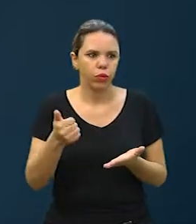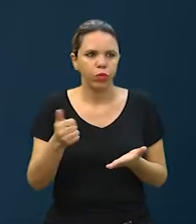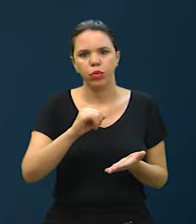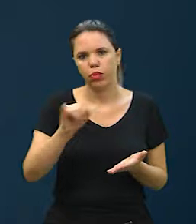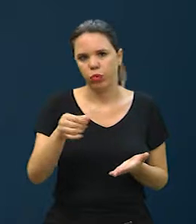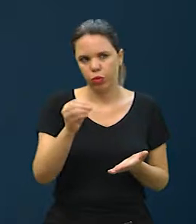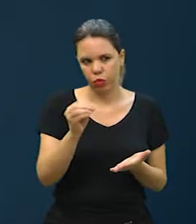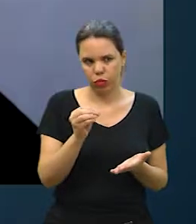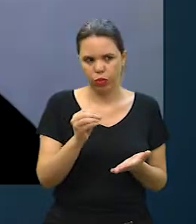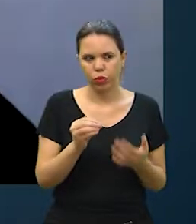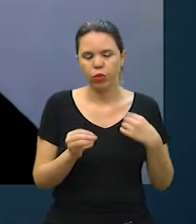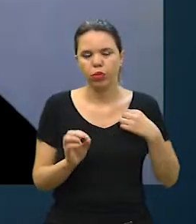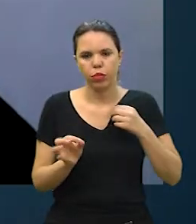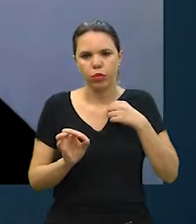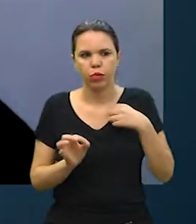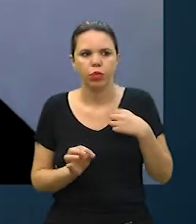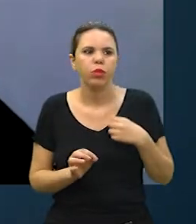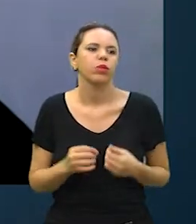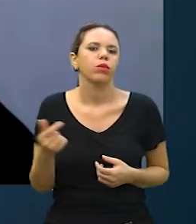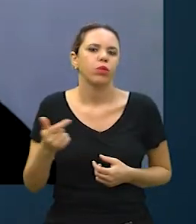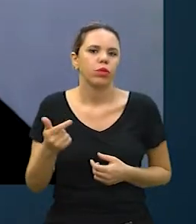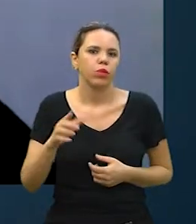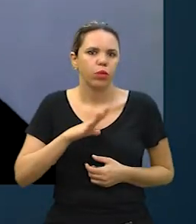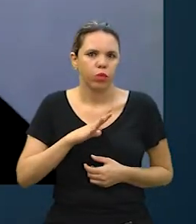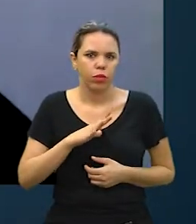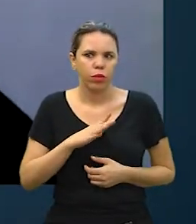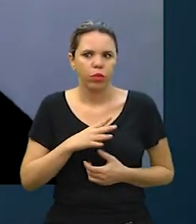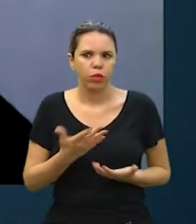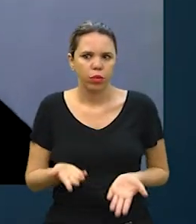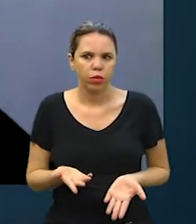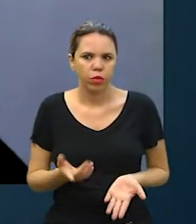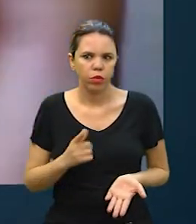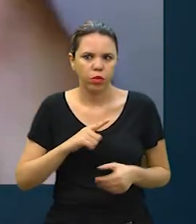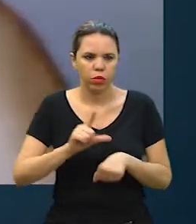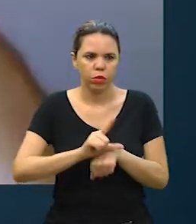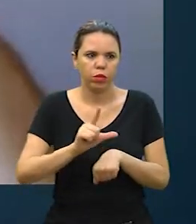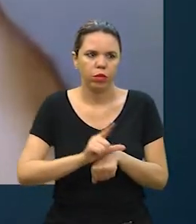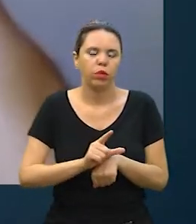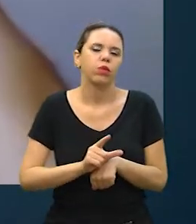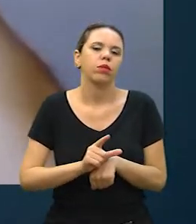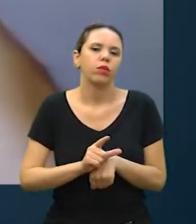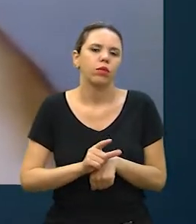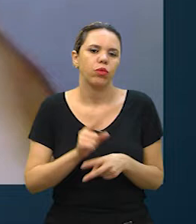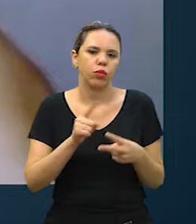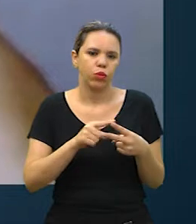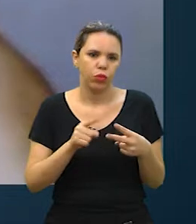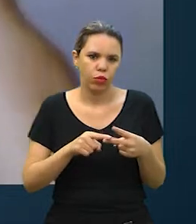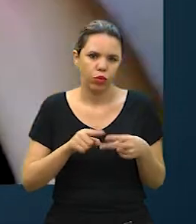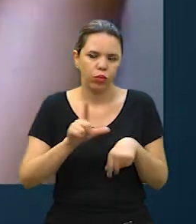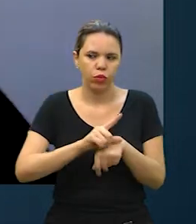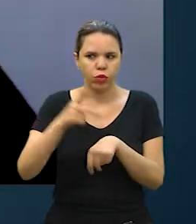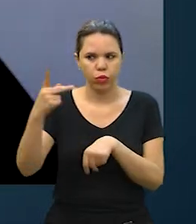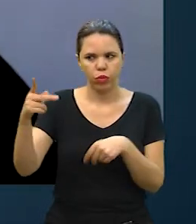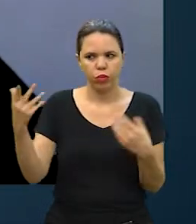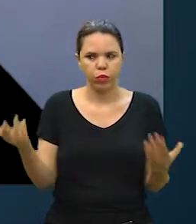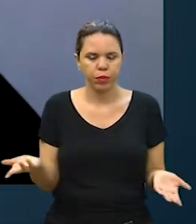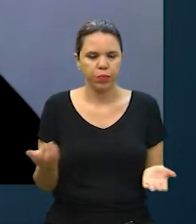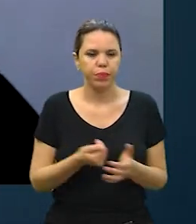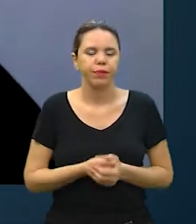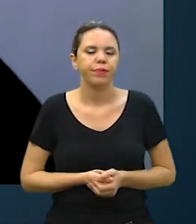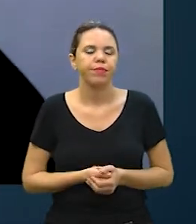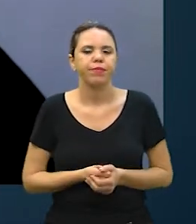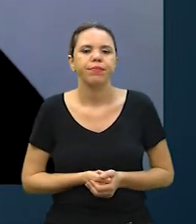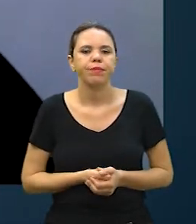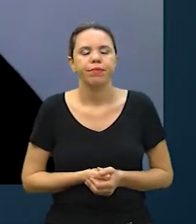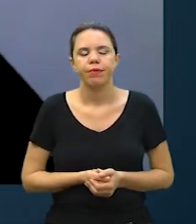João Pessoa, certo? Que foi a segunda cidade que a gente teve loja, inclusive a gente tem 2 operações lá.